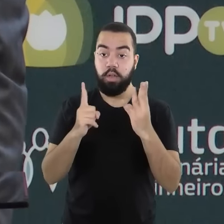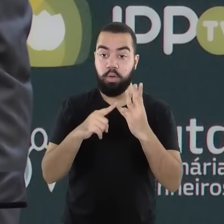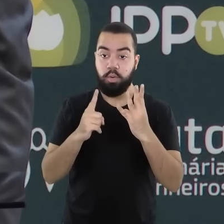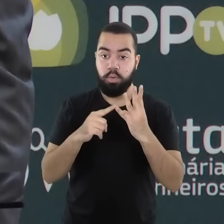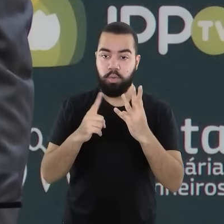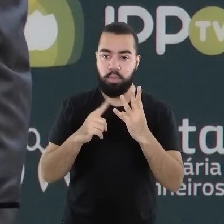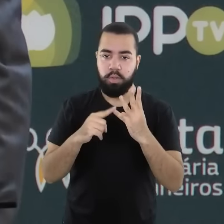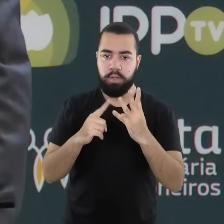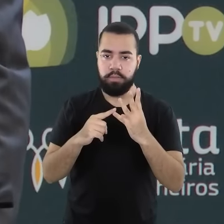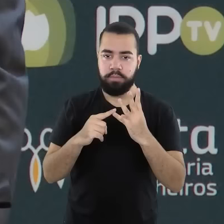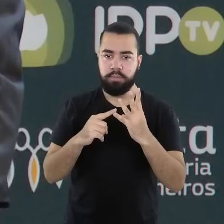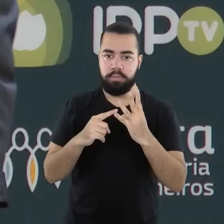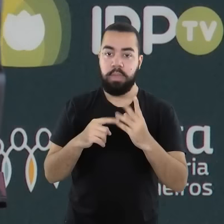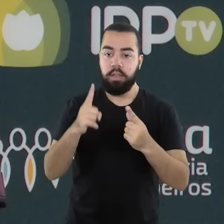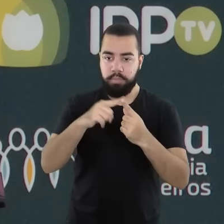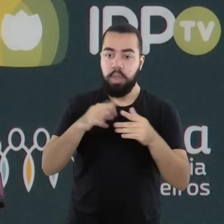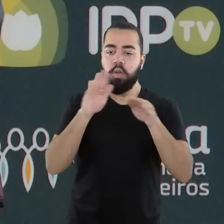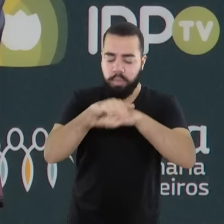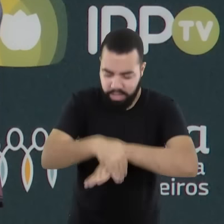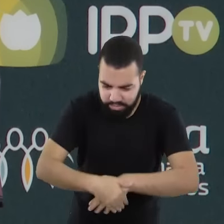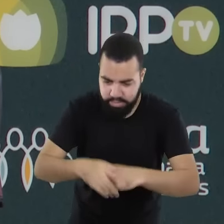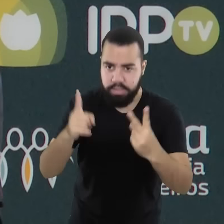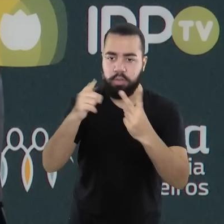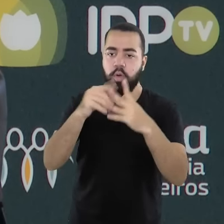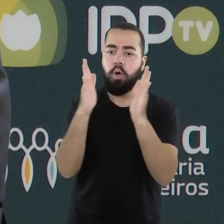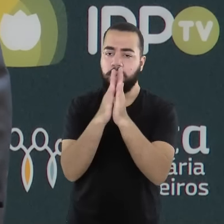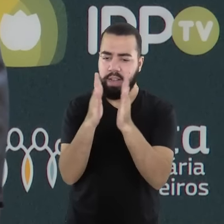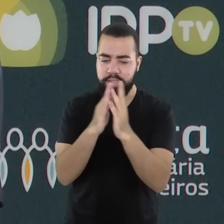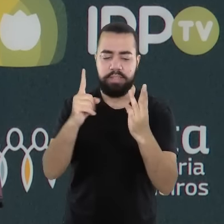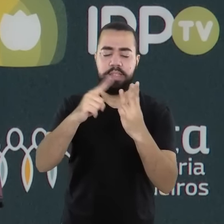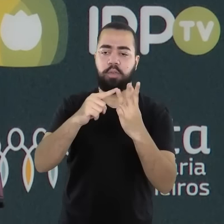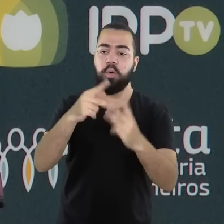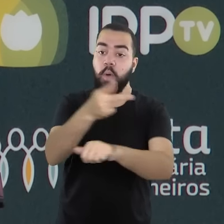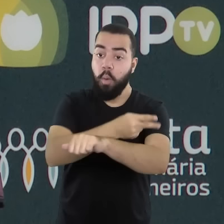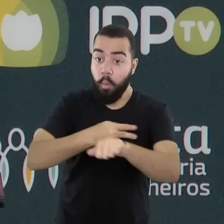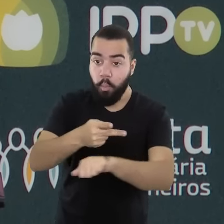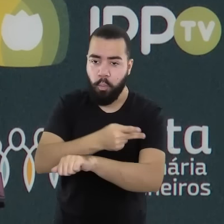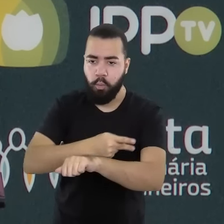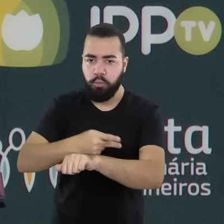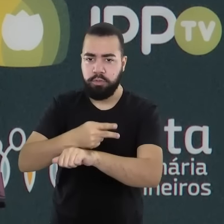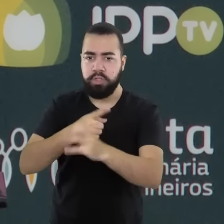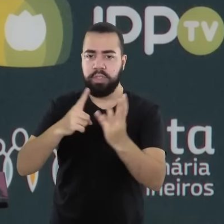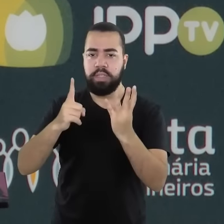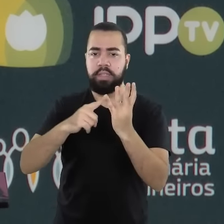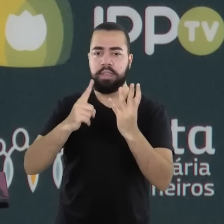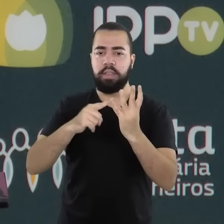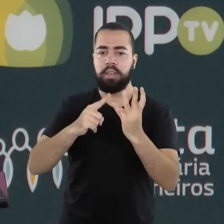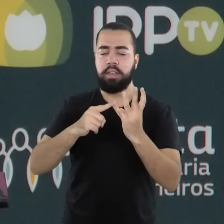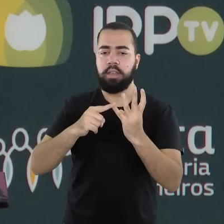dizendo: humilhação, oração, busca, e ele termina dizendo: